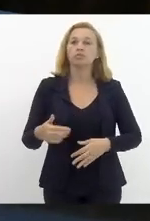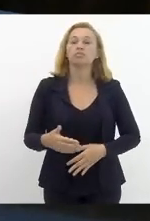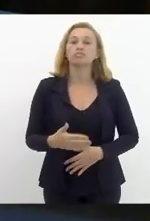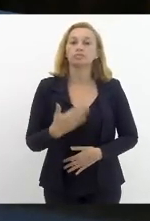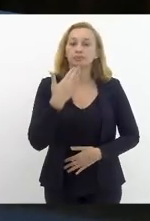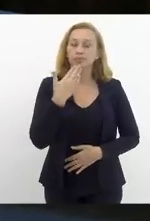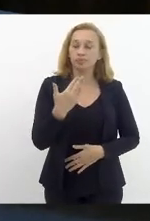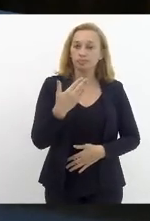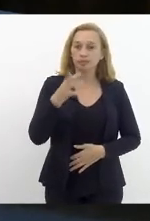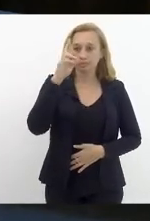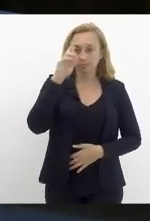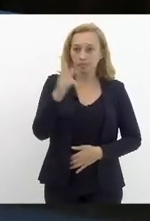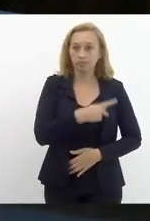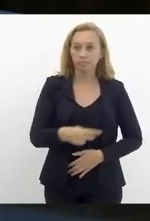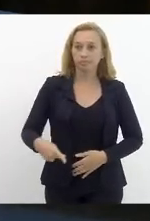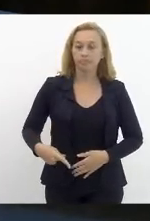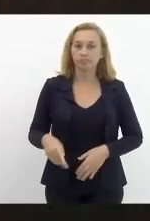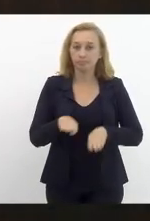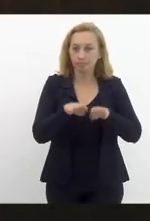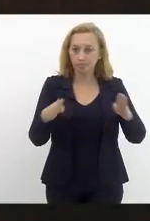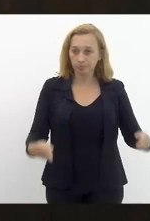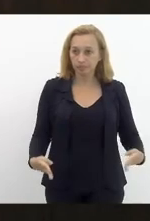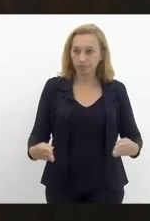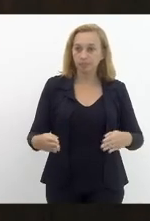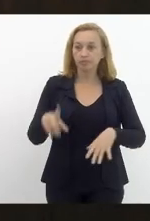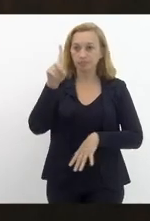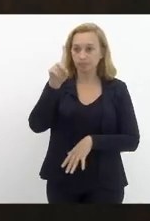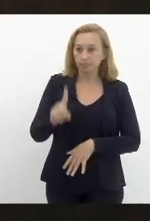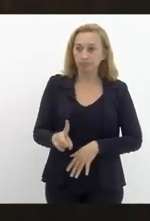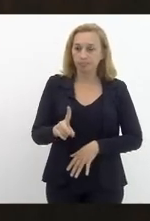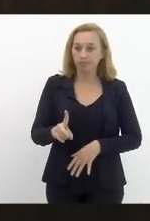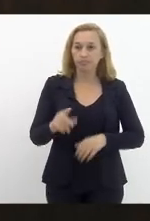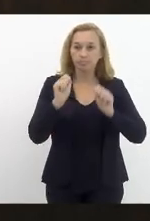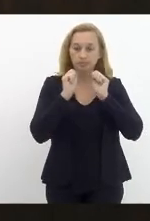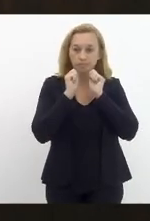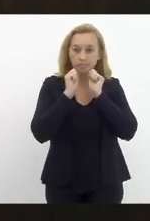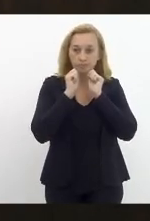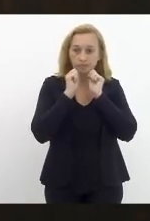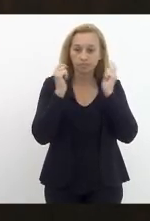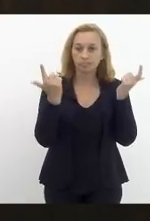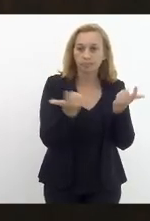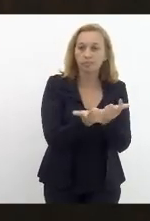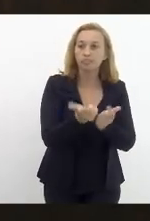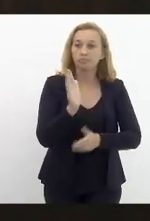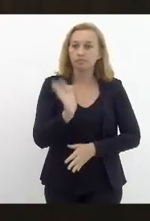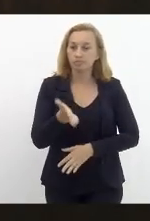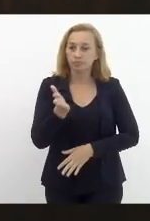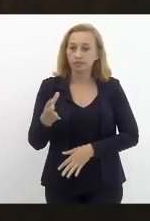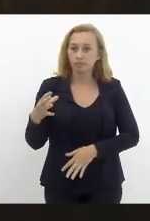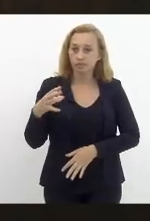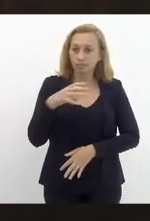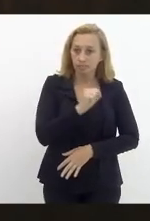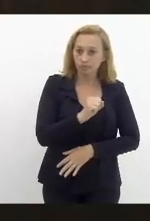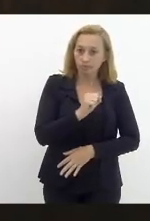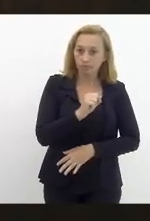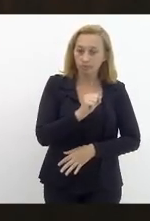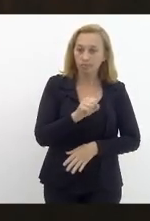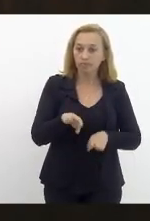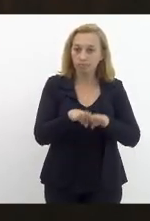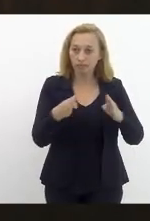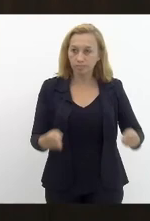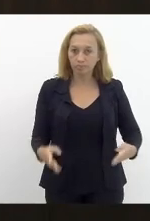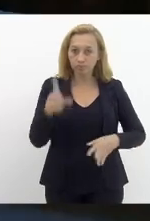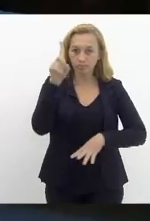presidente, é que a mesa diretora da Assembleia Legislativa coloque, já está tramitando em regime de urgência, que a mesa